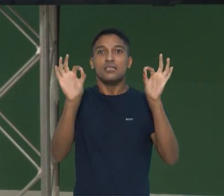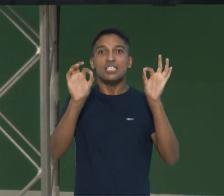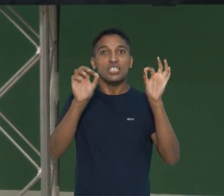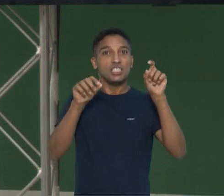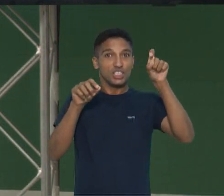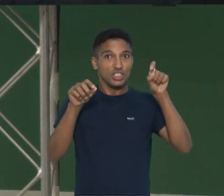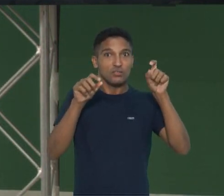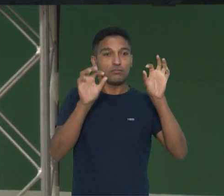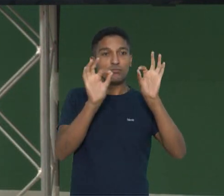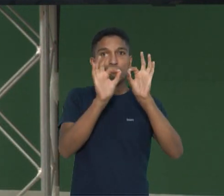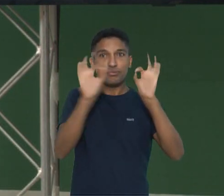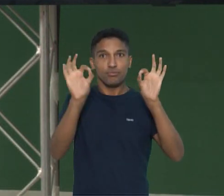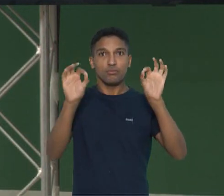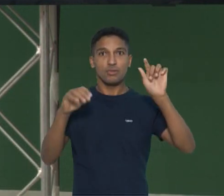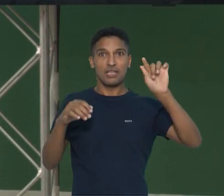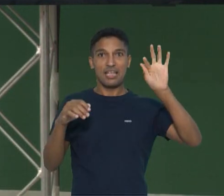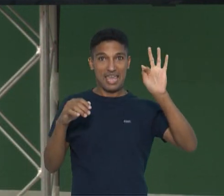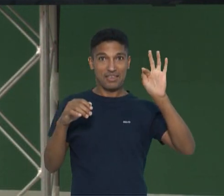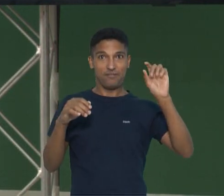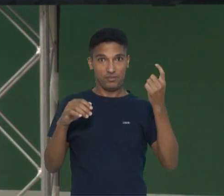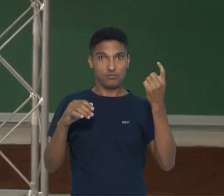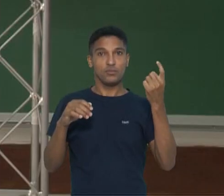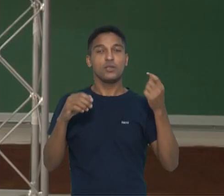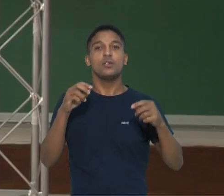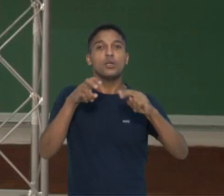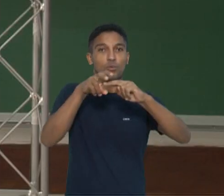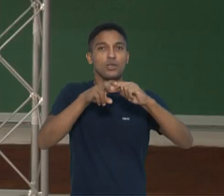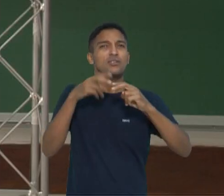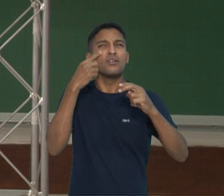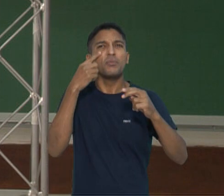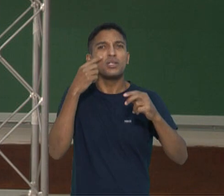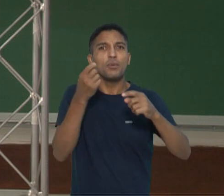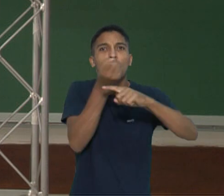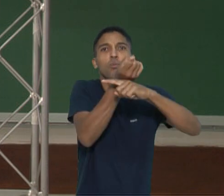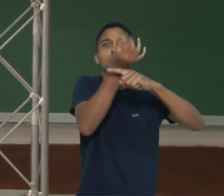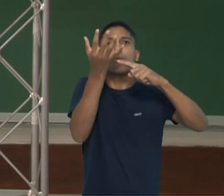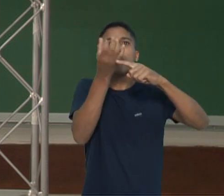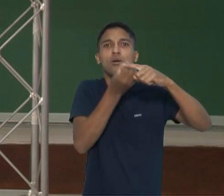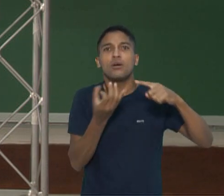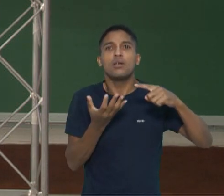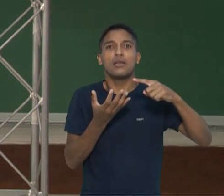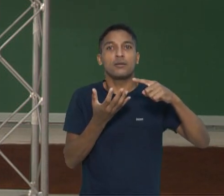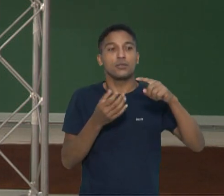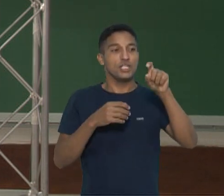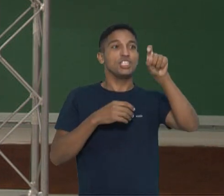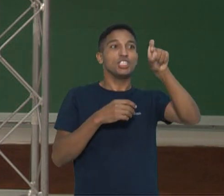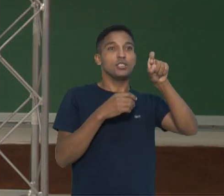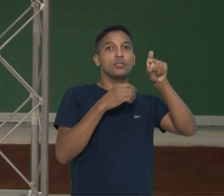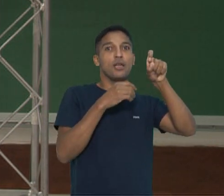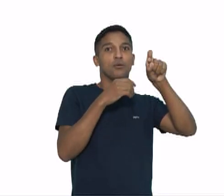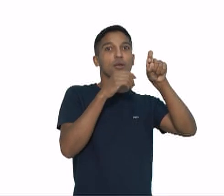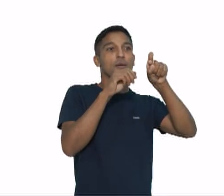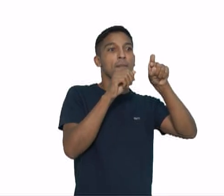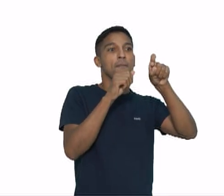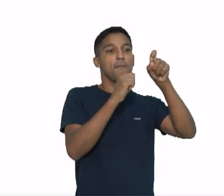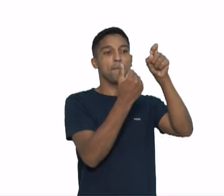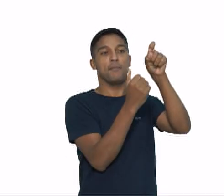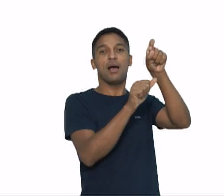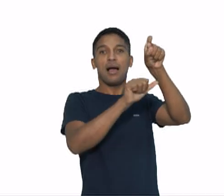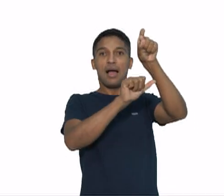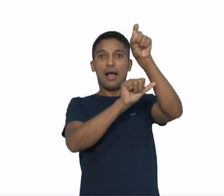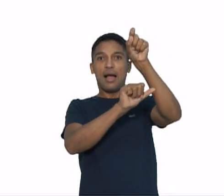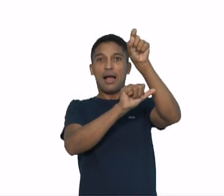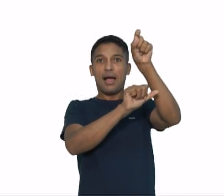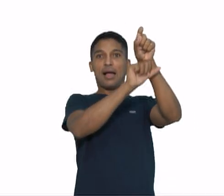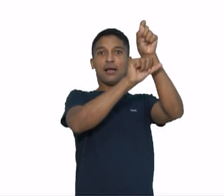0. Então, com certeza, nós vamos usar aquela equação onde o X está acima do A. Então, inicialmente, então,